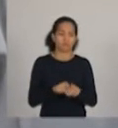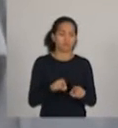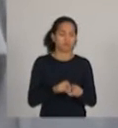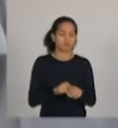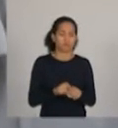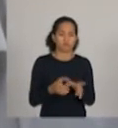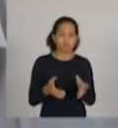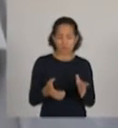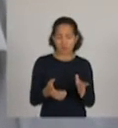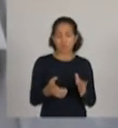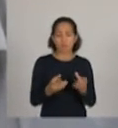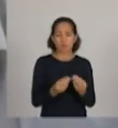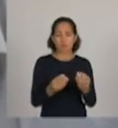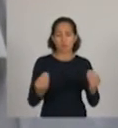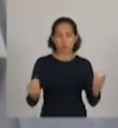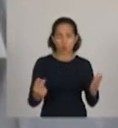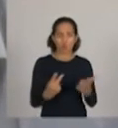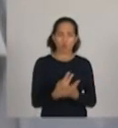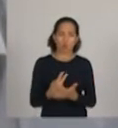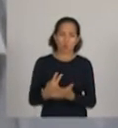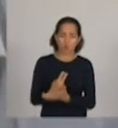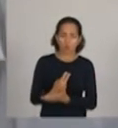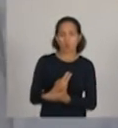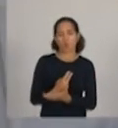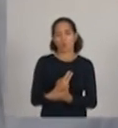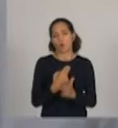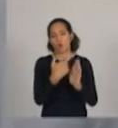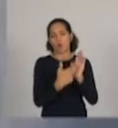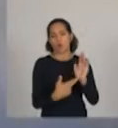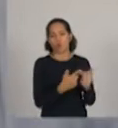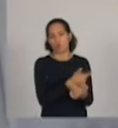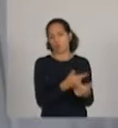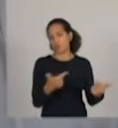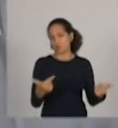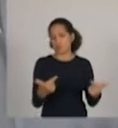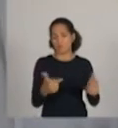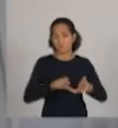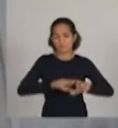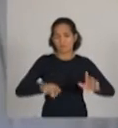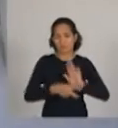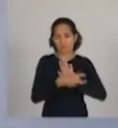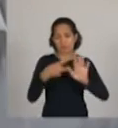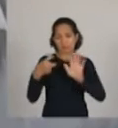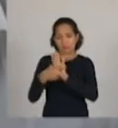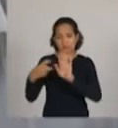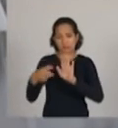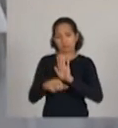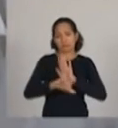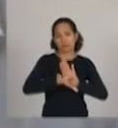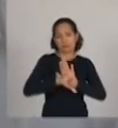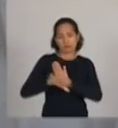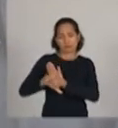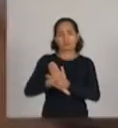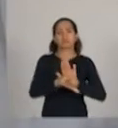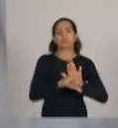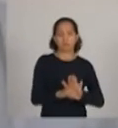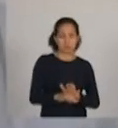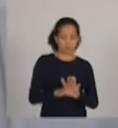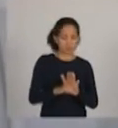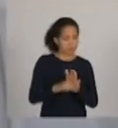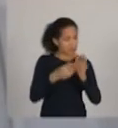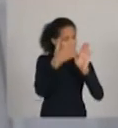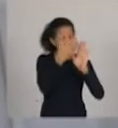inexigibilidade irregular de licitação, diversos crimes previstos na lei de licitação e segue